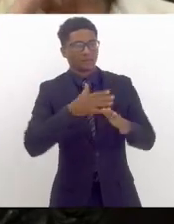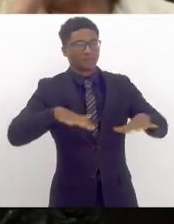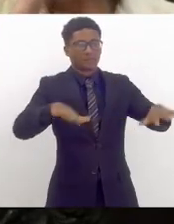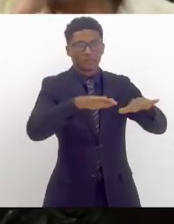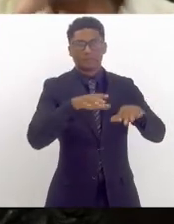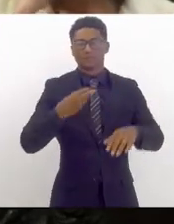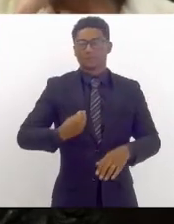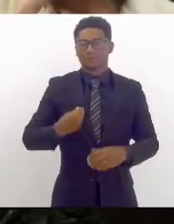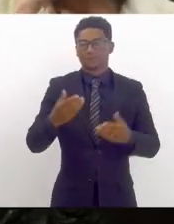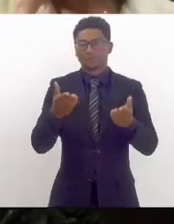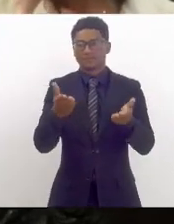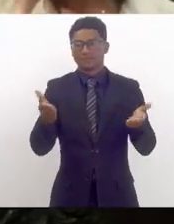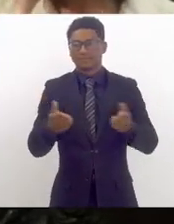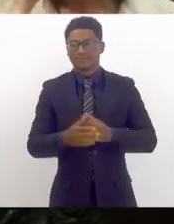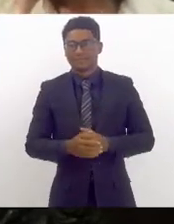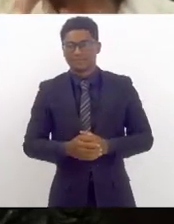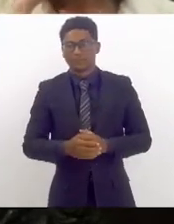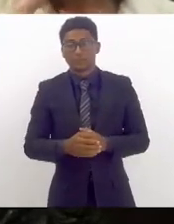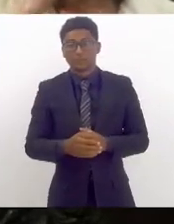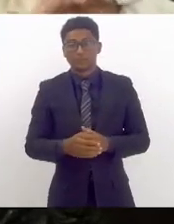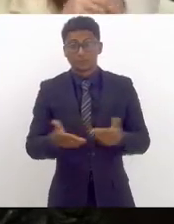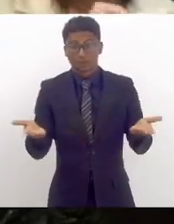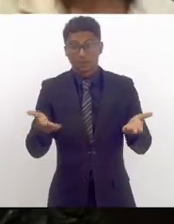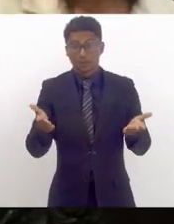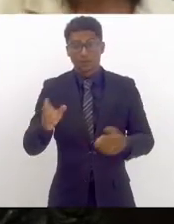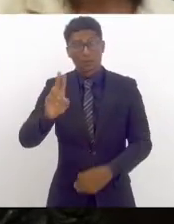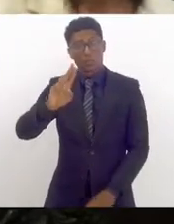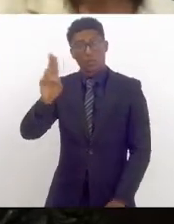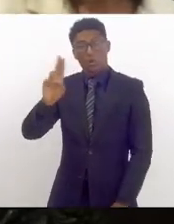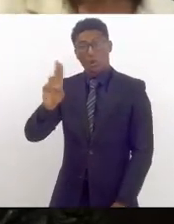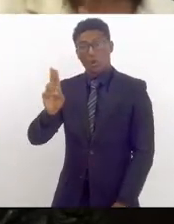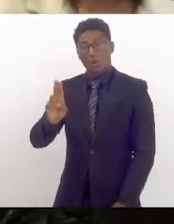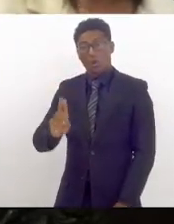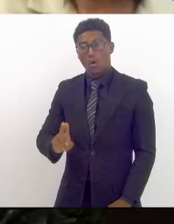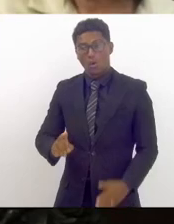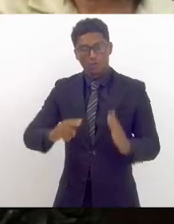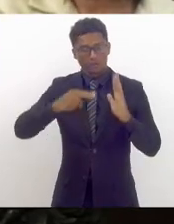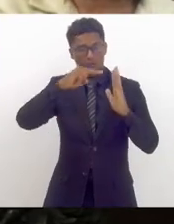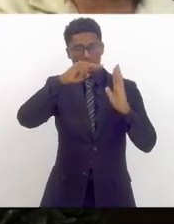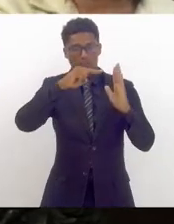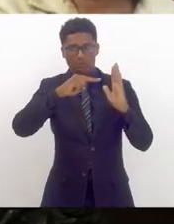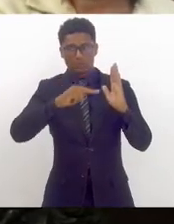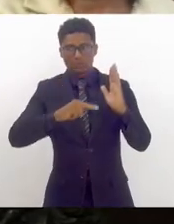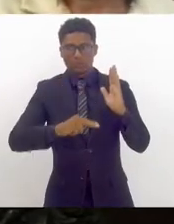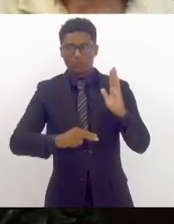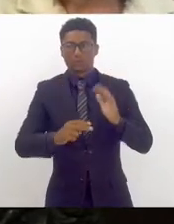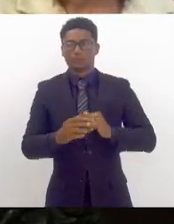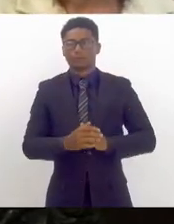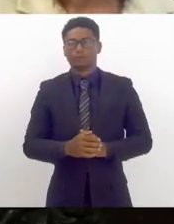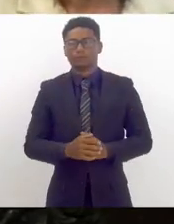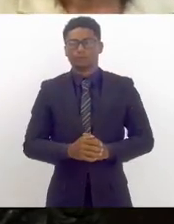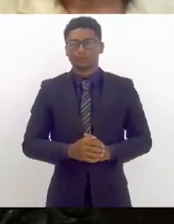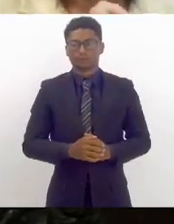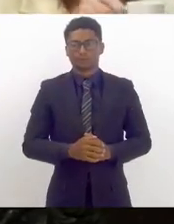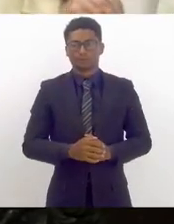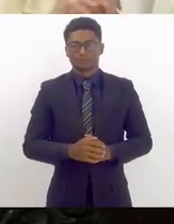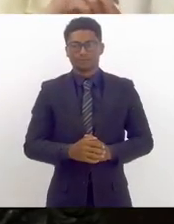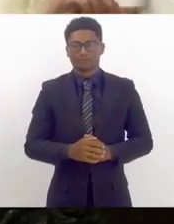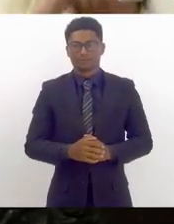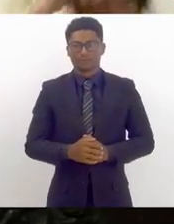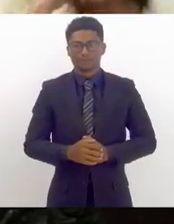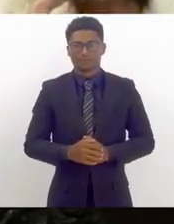deputados. Então vamos começar com a leitura dos nomes. Está aqui, estou com nossos universitários aqui me